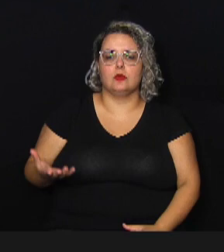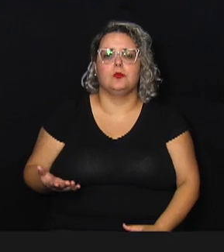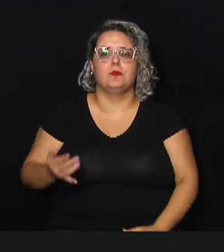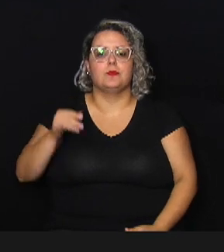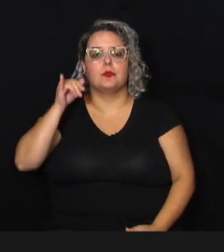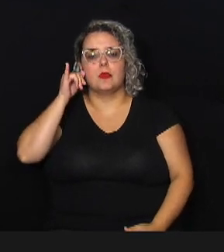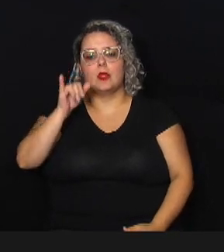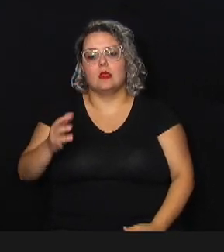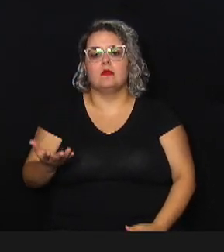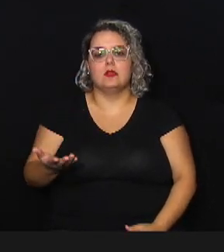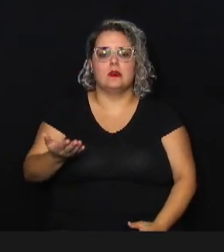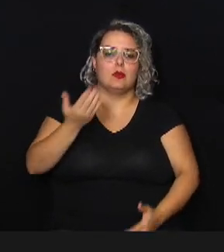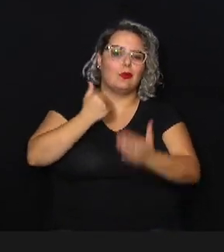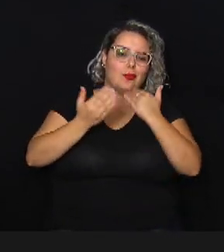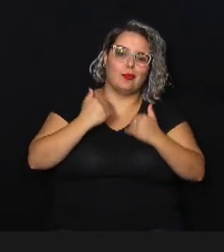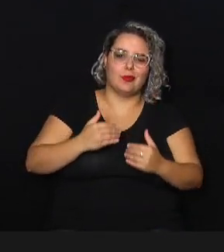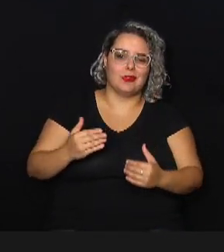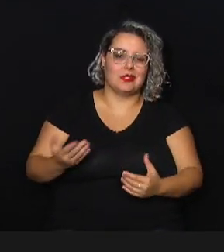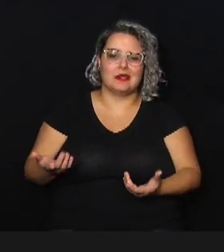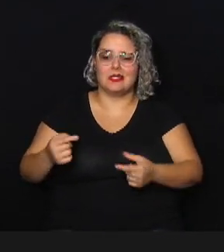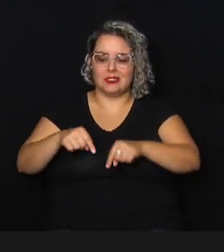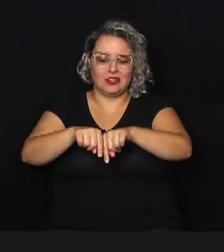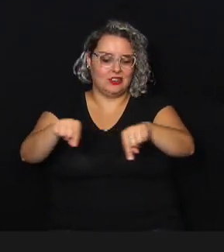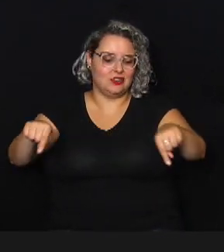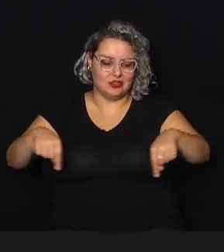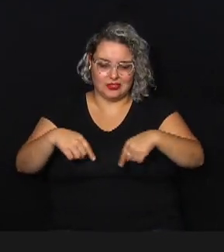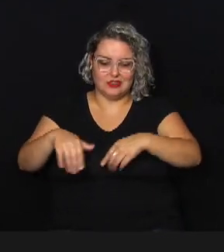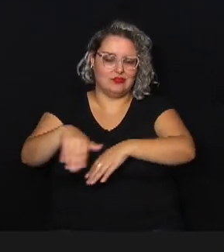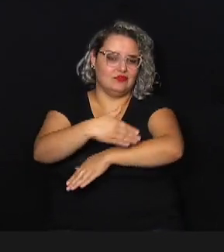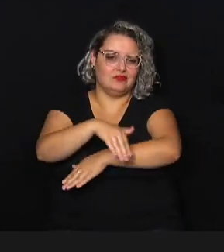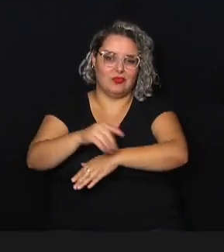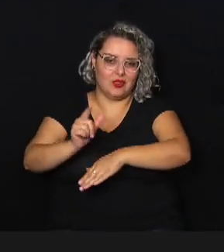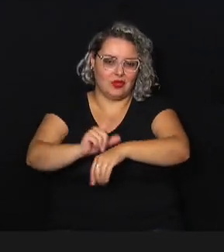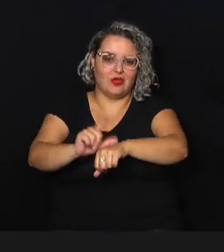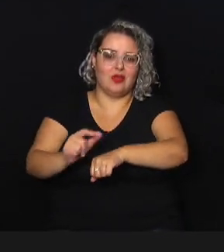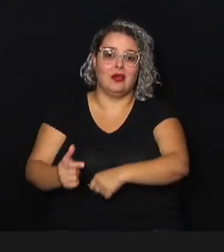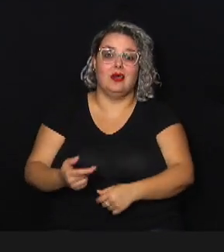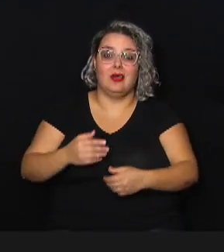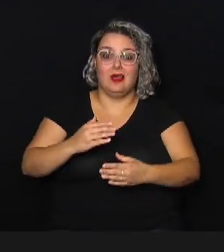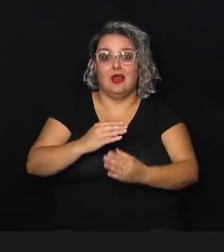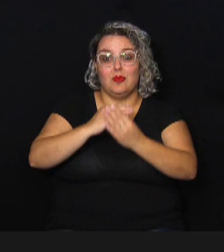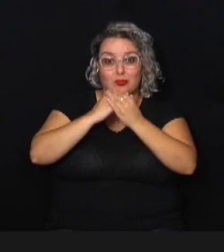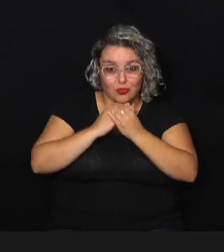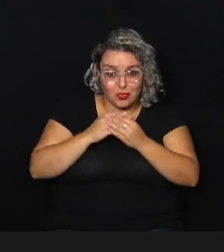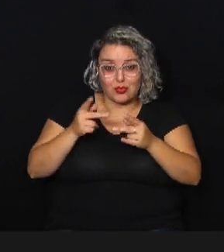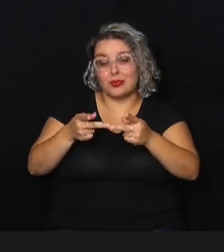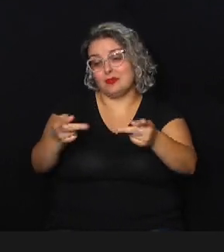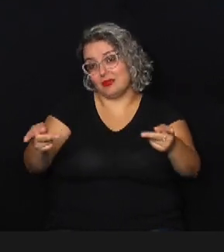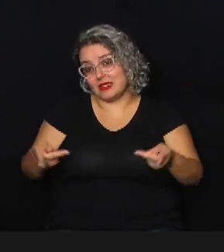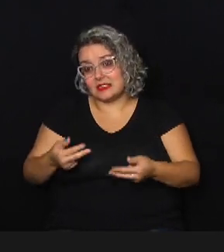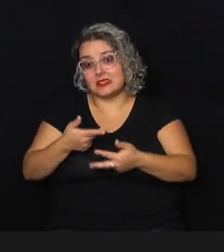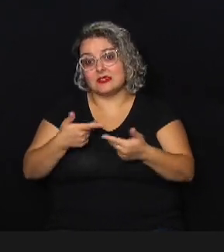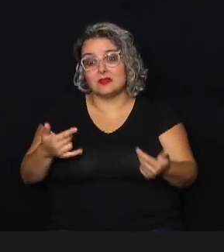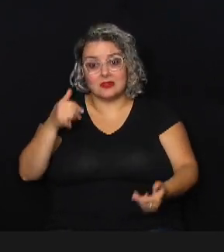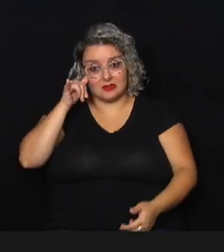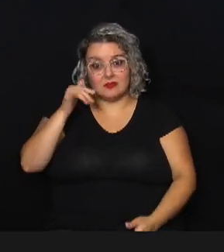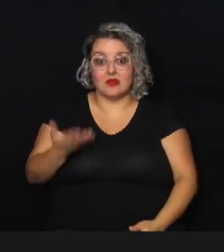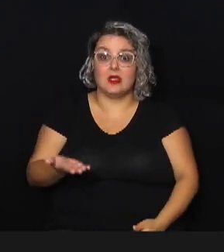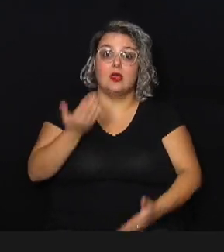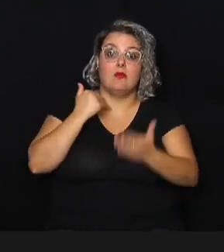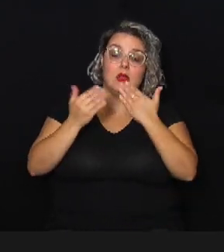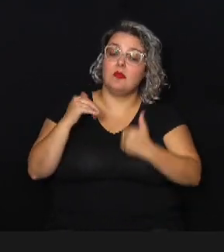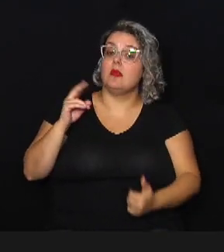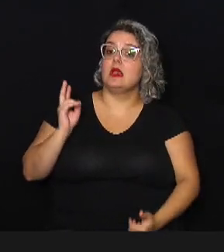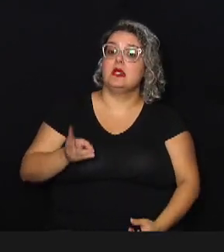rua, hambúrguer, pizza, essas coisas assim, a gente sempre pede para evitar. Tá? A alimentação desses pacientes